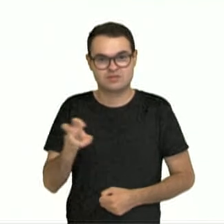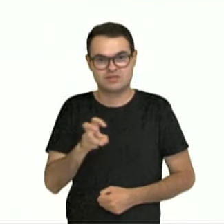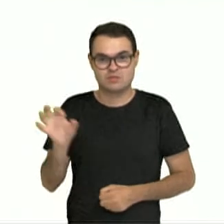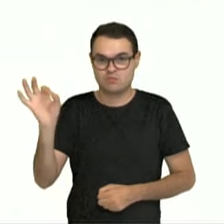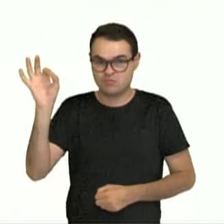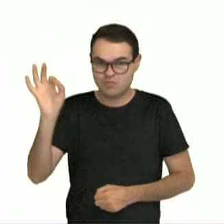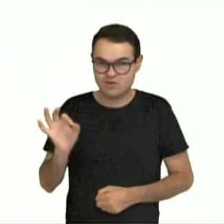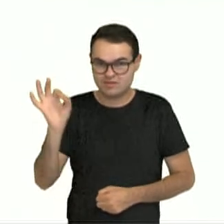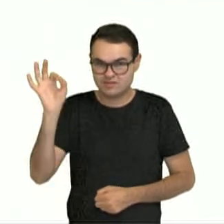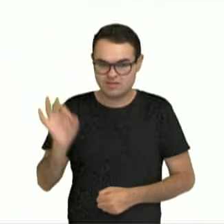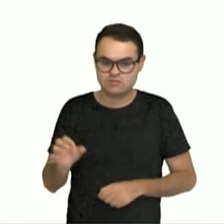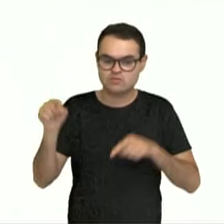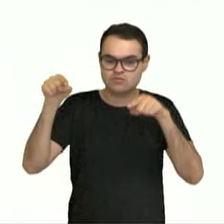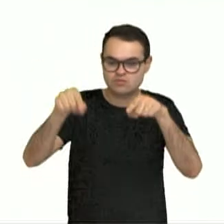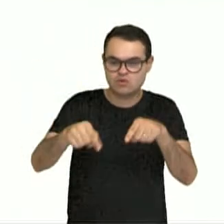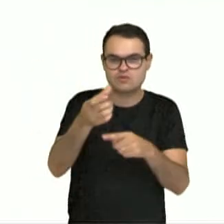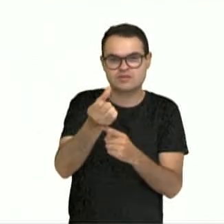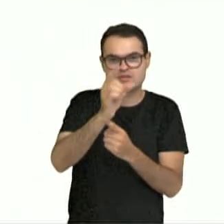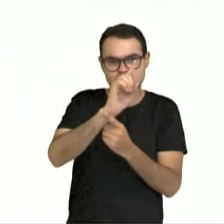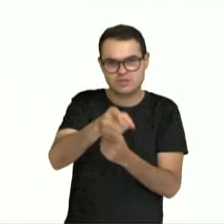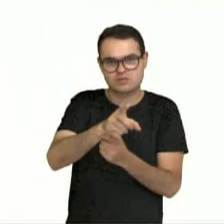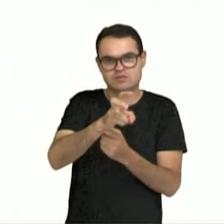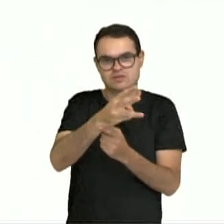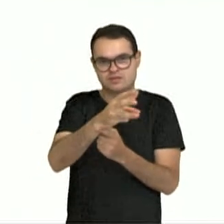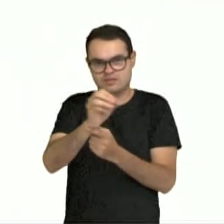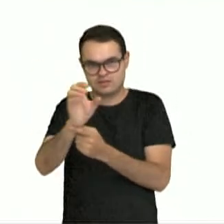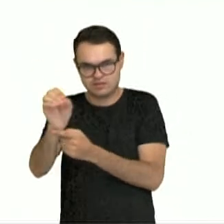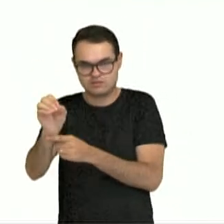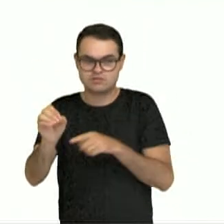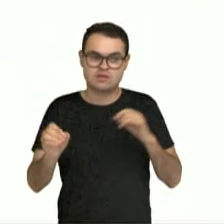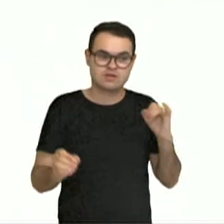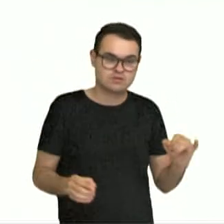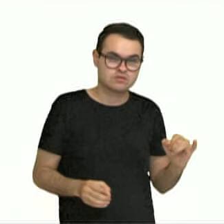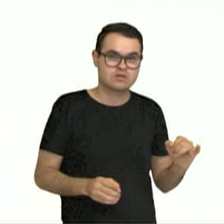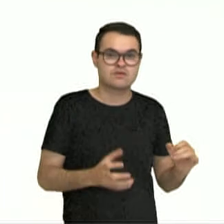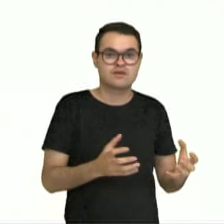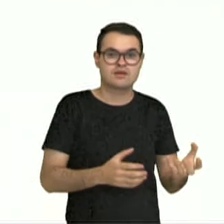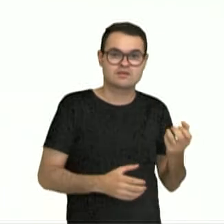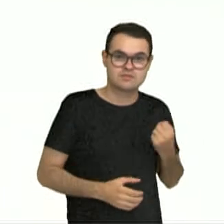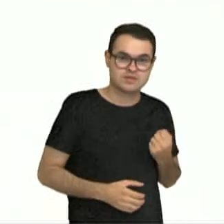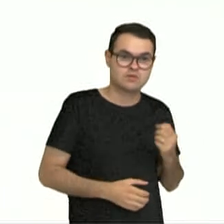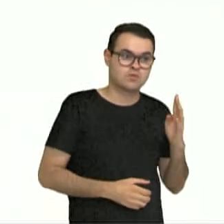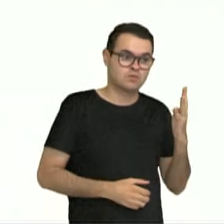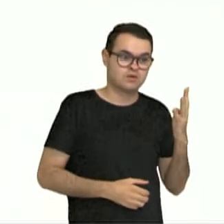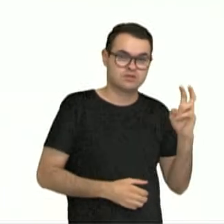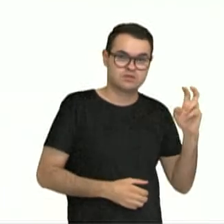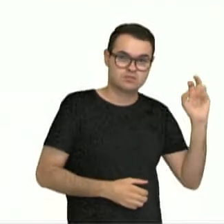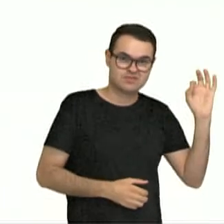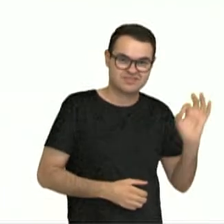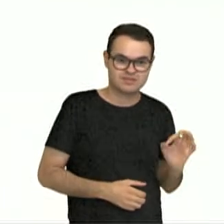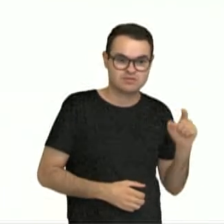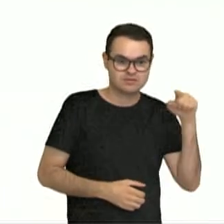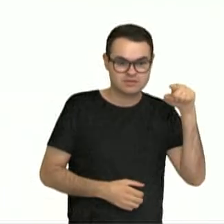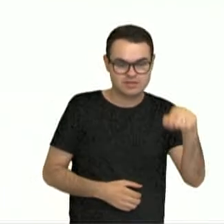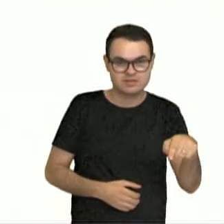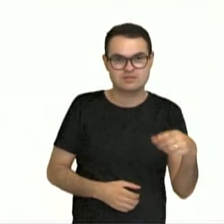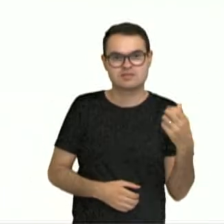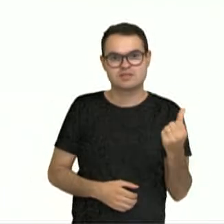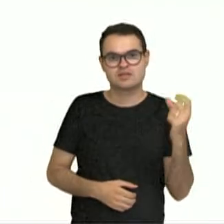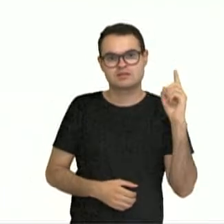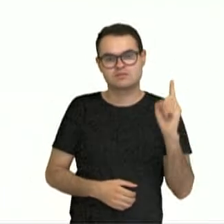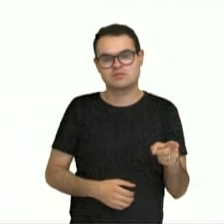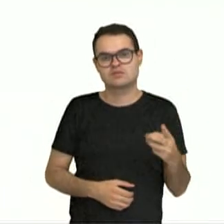55% dos 6.300 e a Isolda vai receber 45% dos